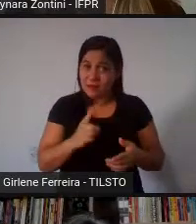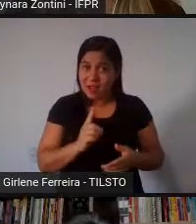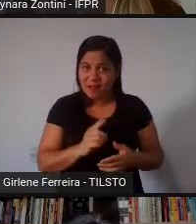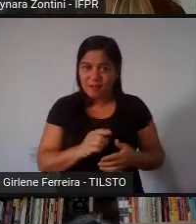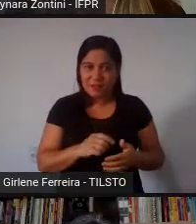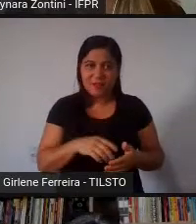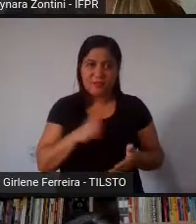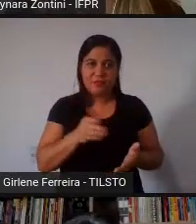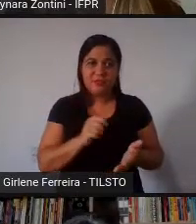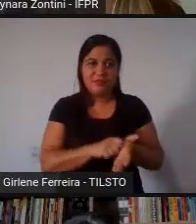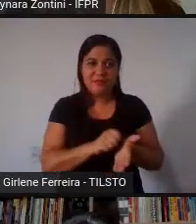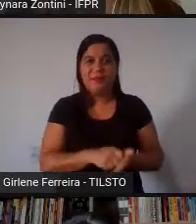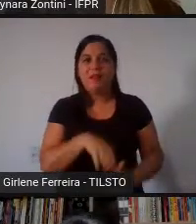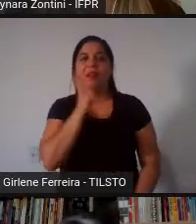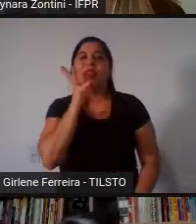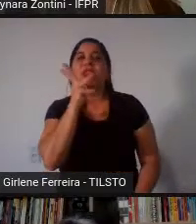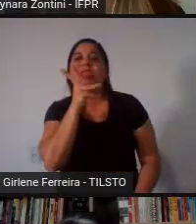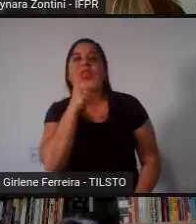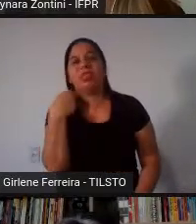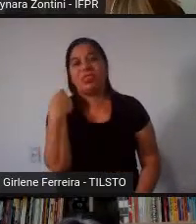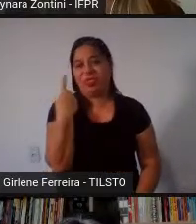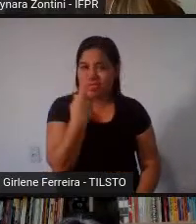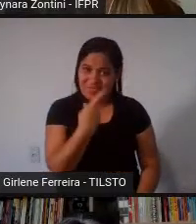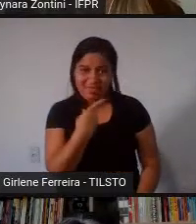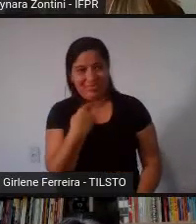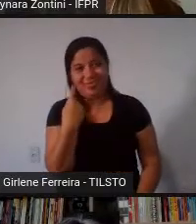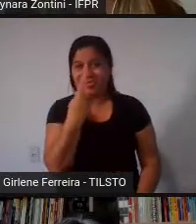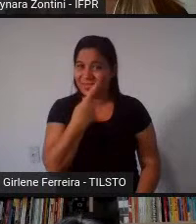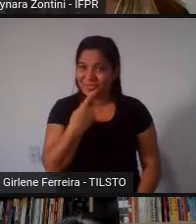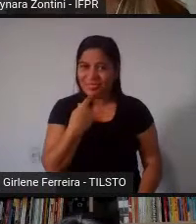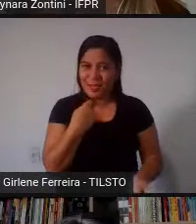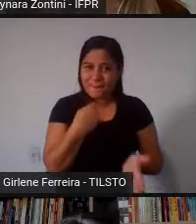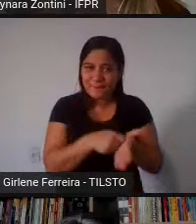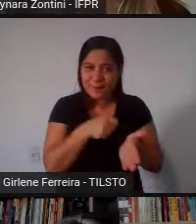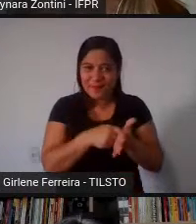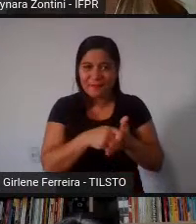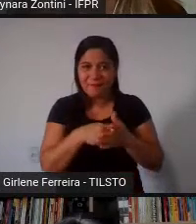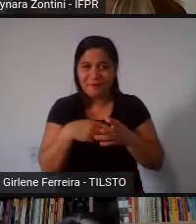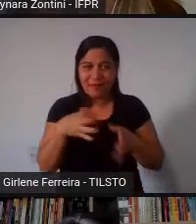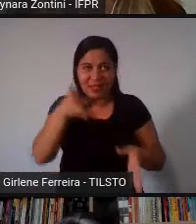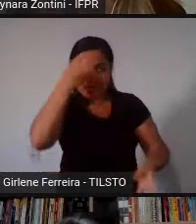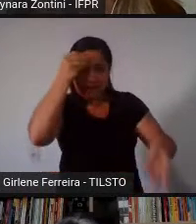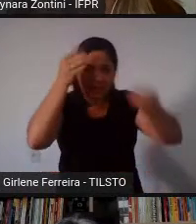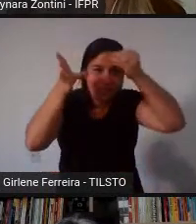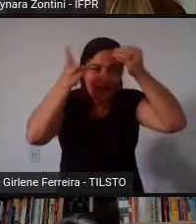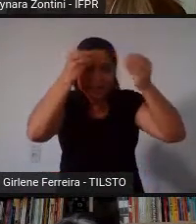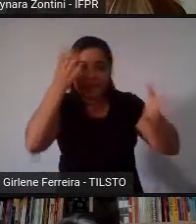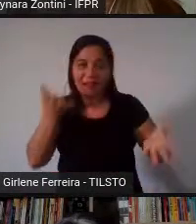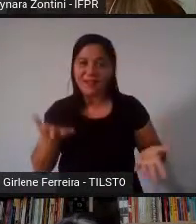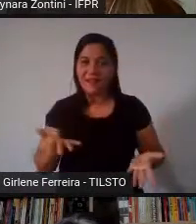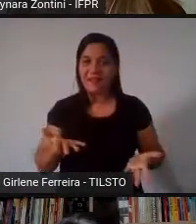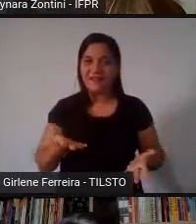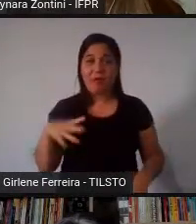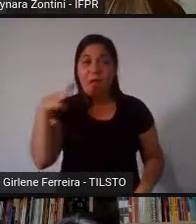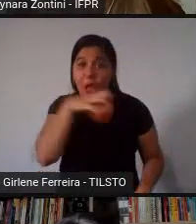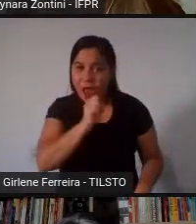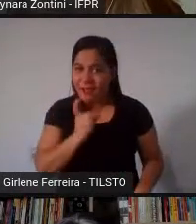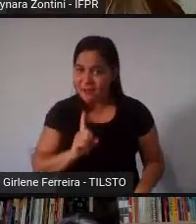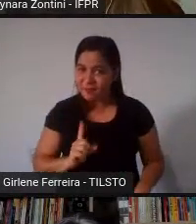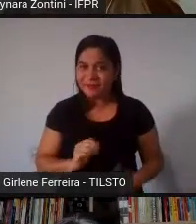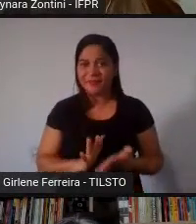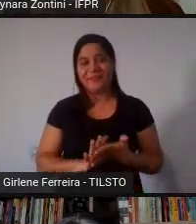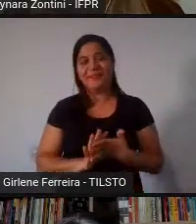vezes tem um que demora horas para você resolver, que demora para você, tipo, até entender o que você tem que fazer. Então, não é coisa rápida, tem que